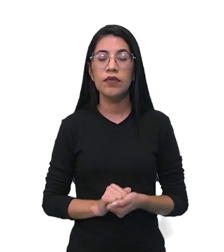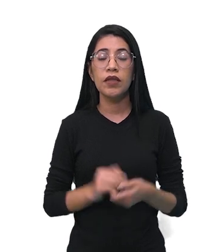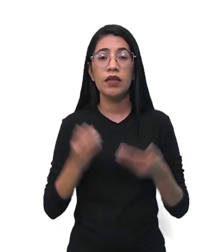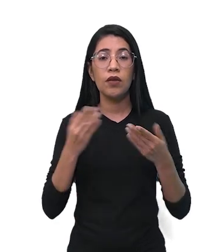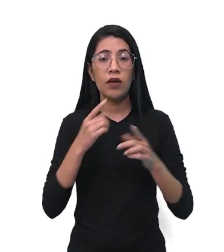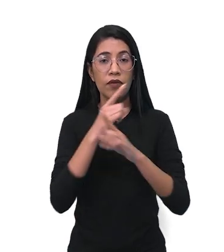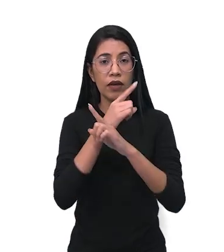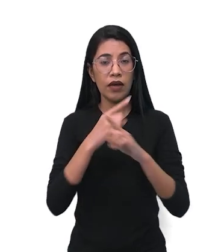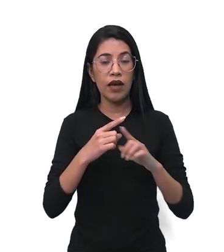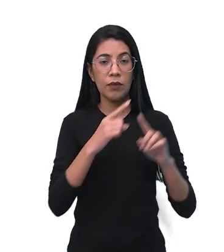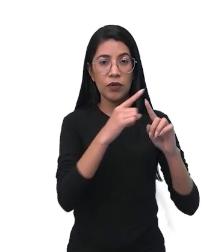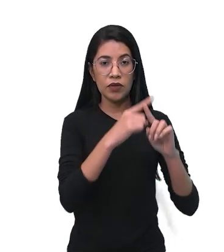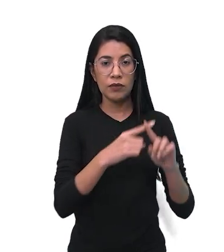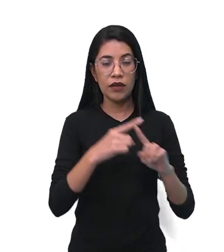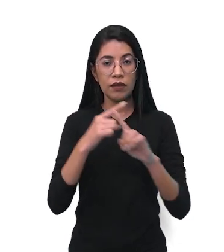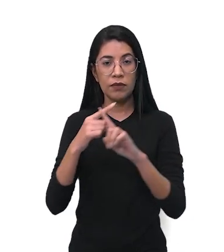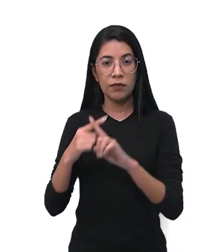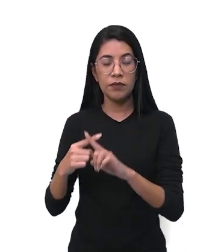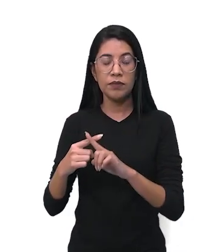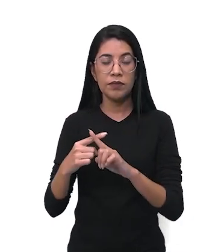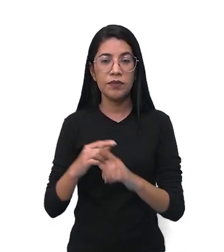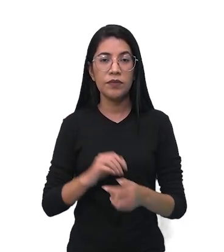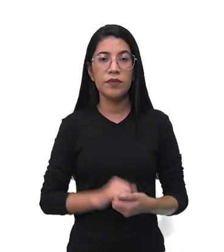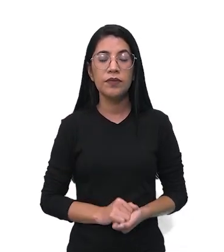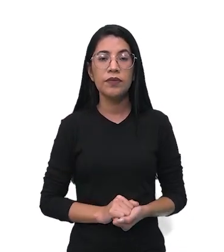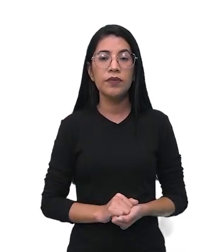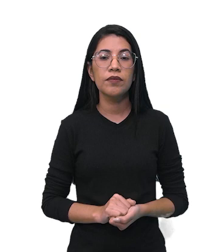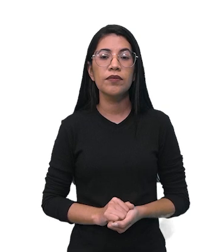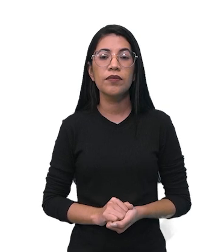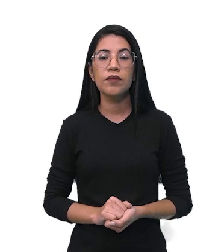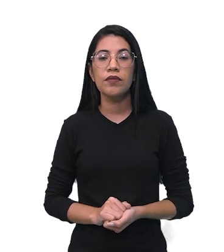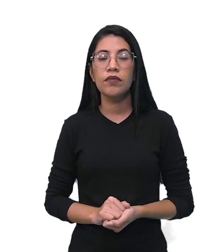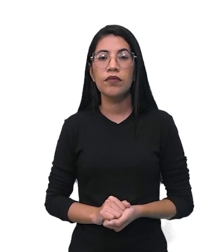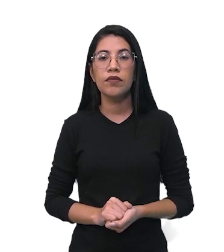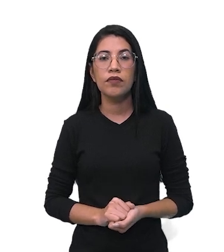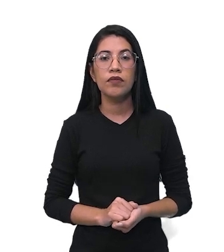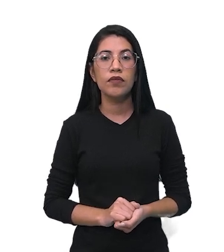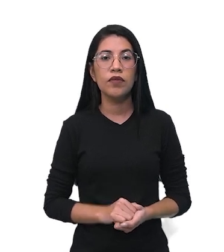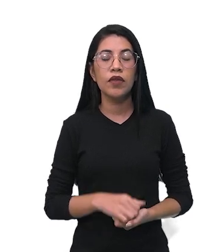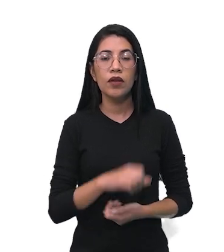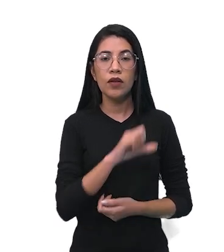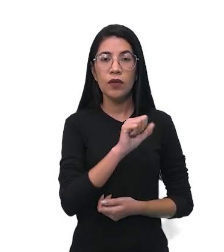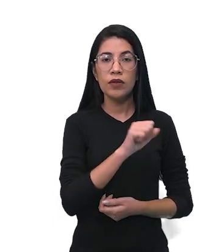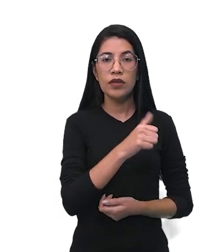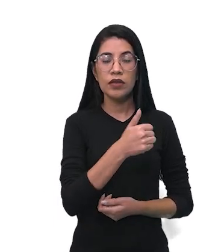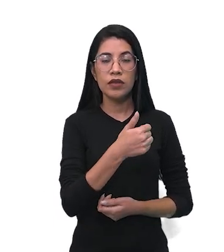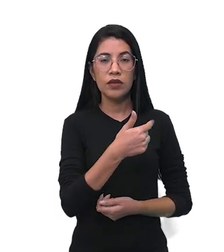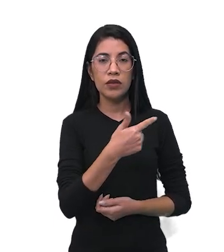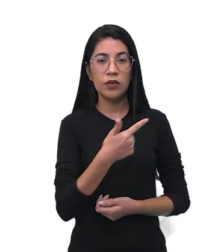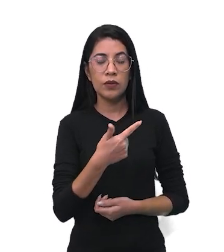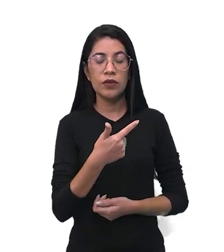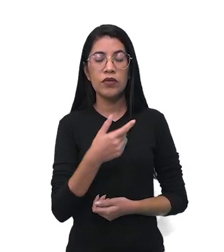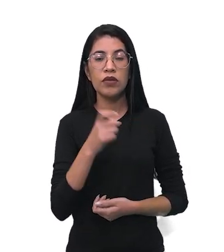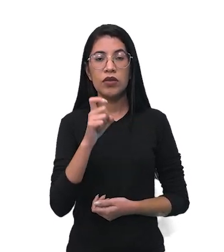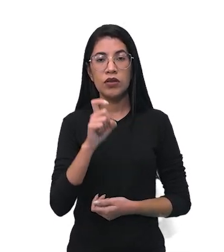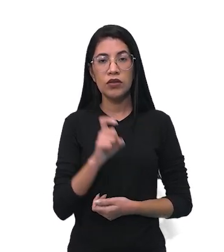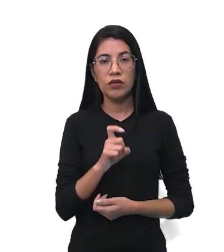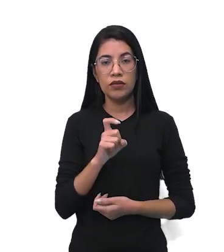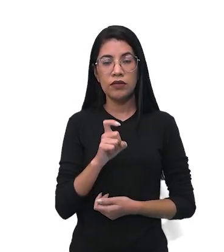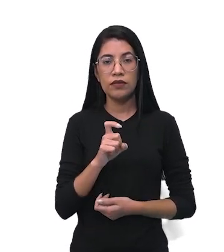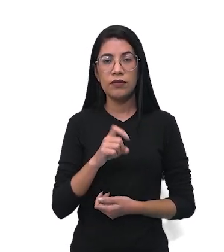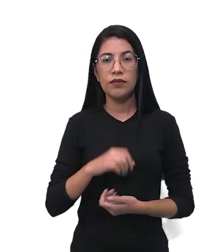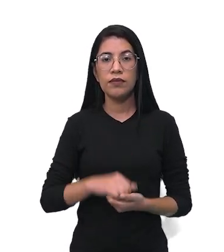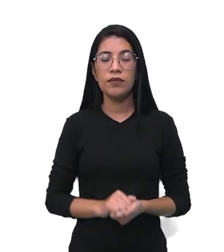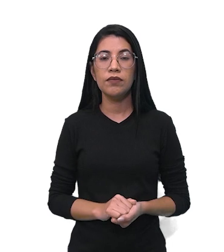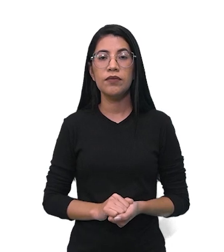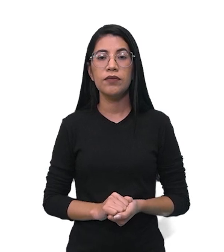proporção, né? Olha só, resolver a proporção aí. Então nós temos 812 vezes x, que vai dar